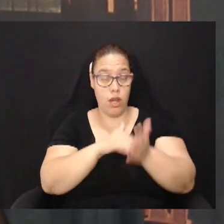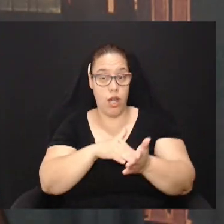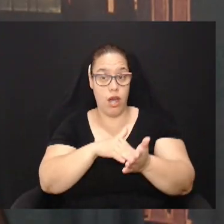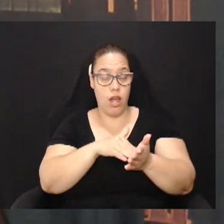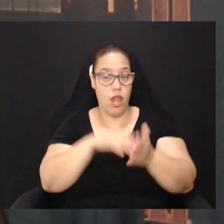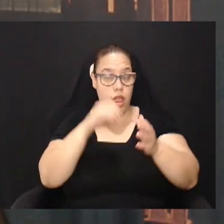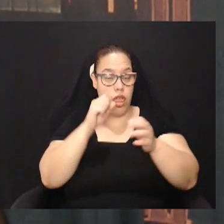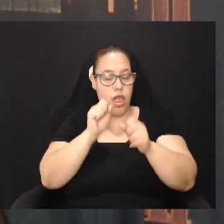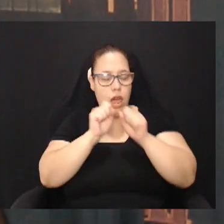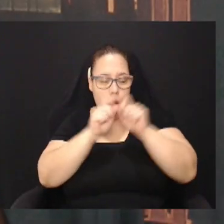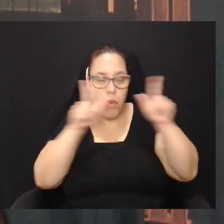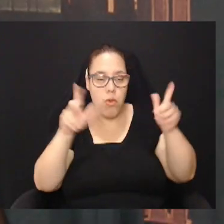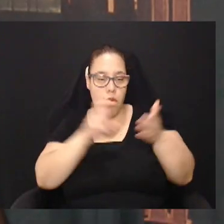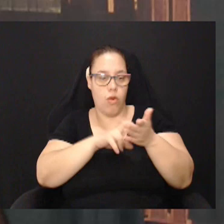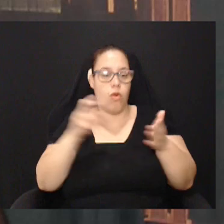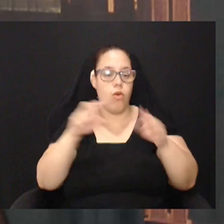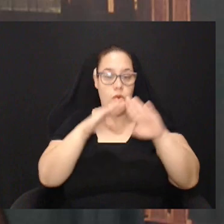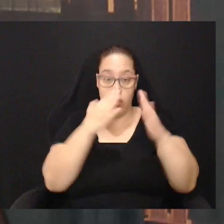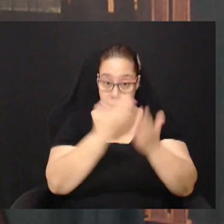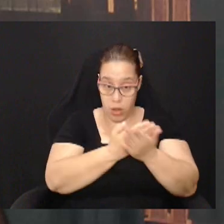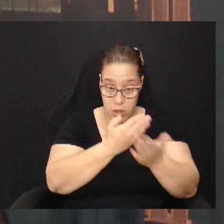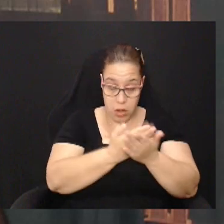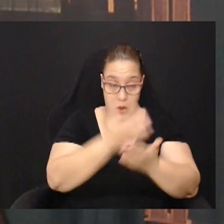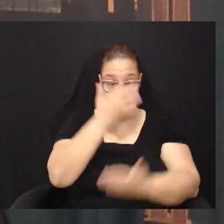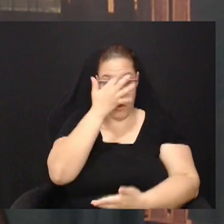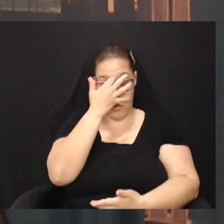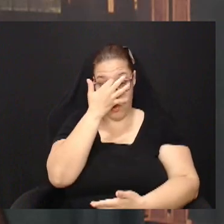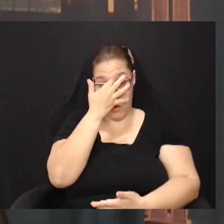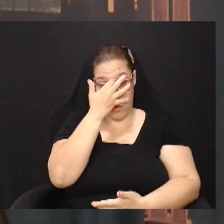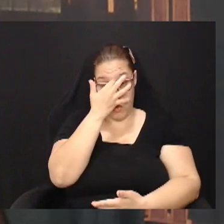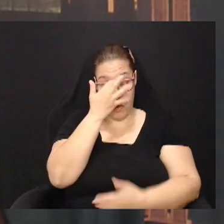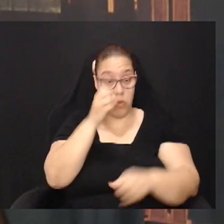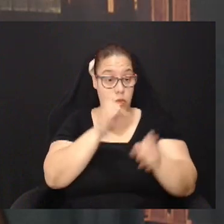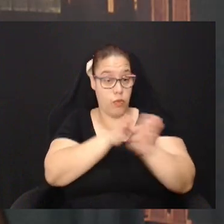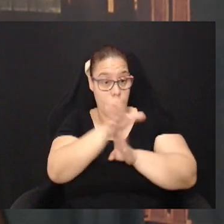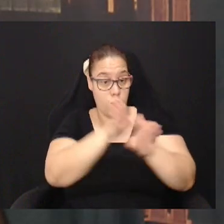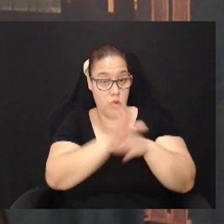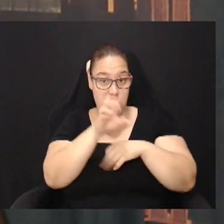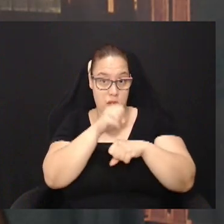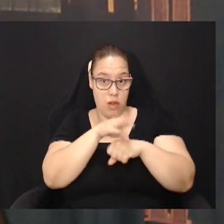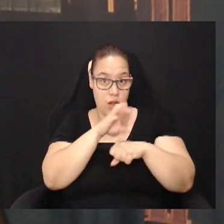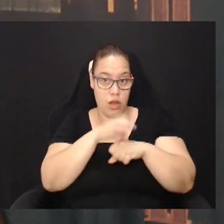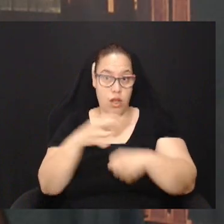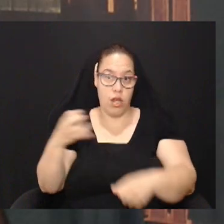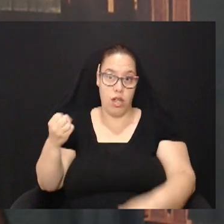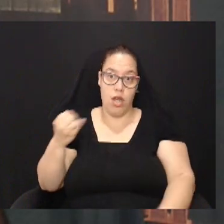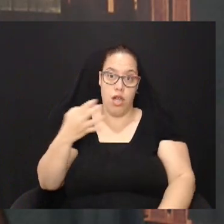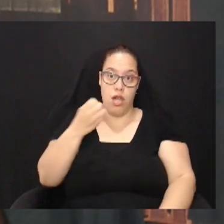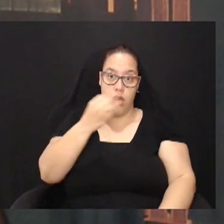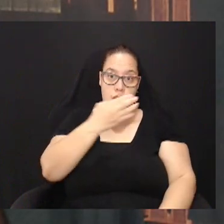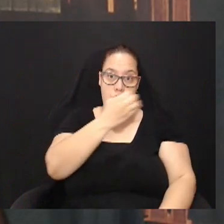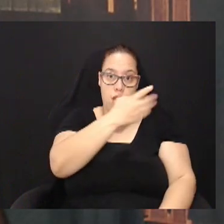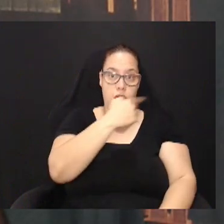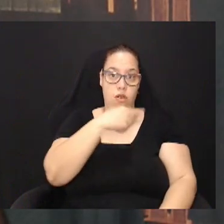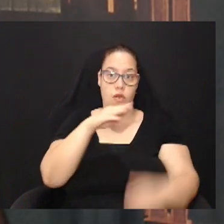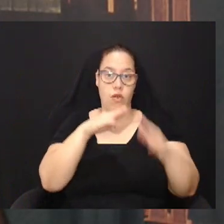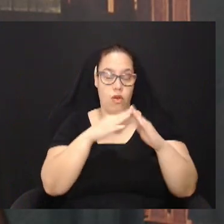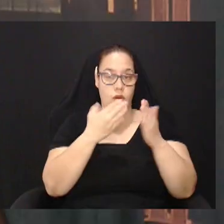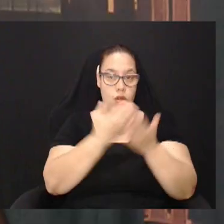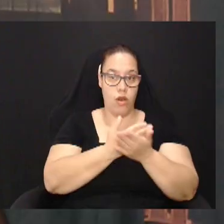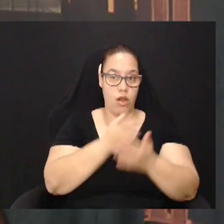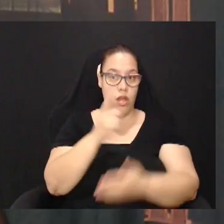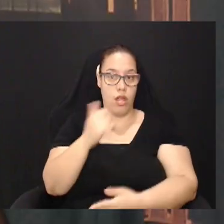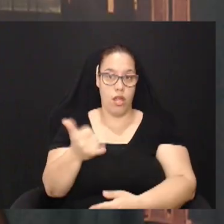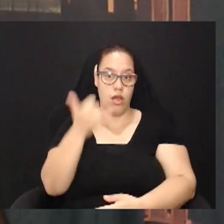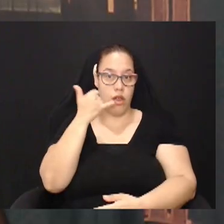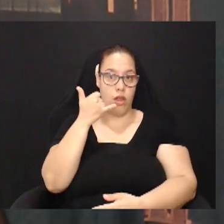várias escolas, inclusive, que têm orientado os pais para aquelas viagens de final de ano. Vamos para a escola. Não levar o celular, câmera